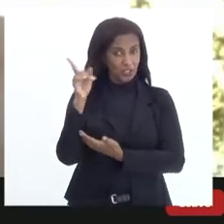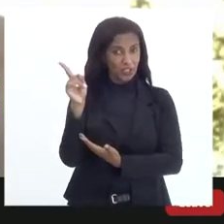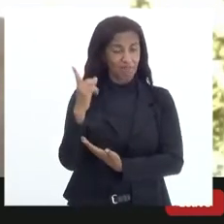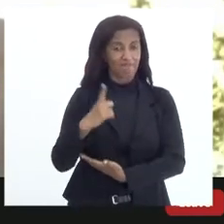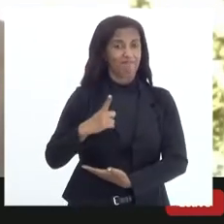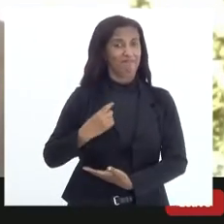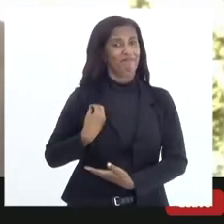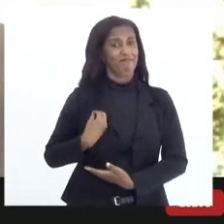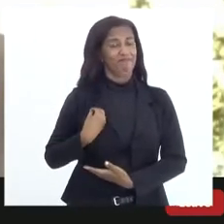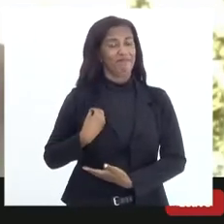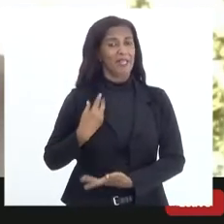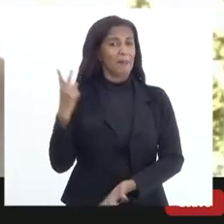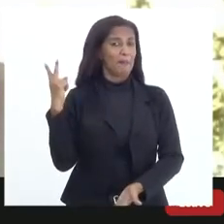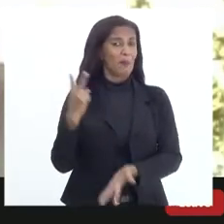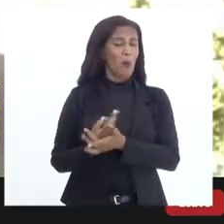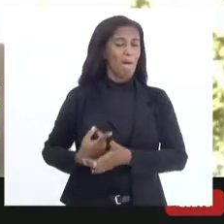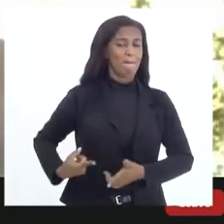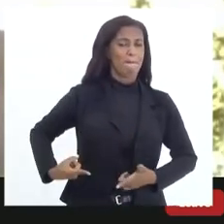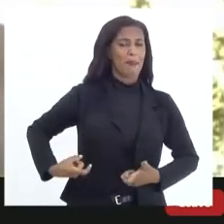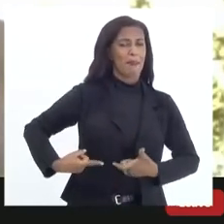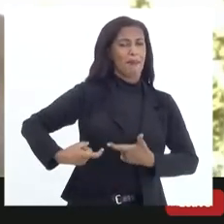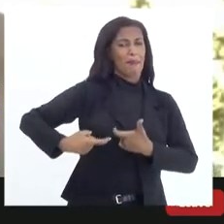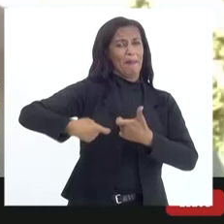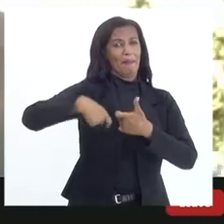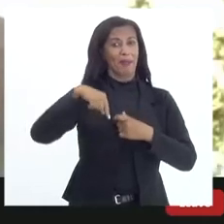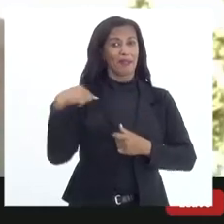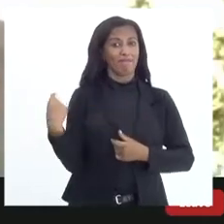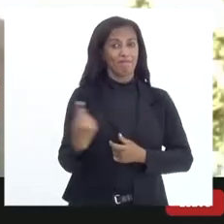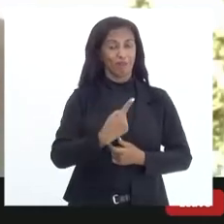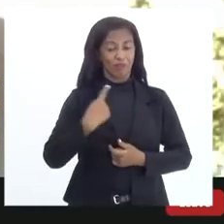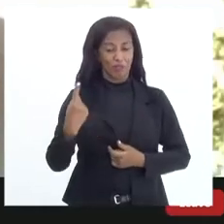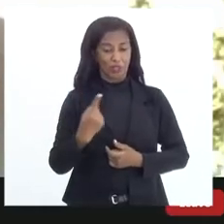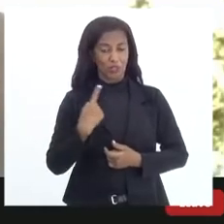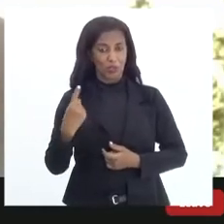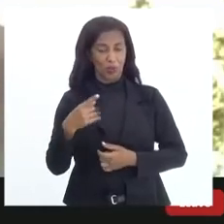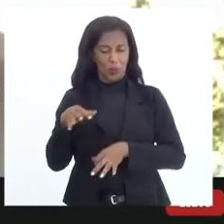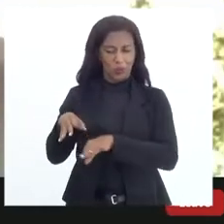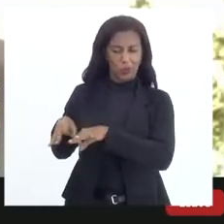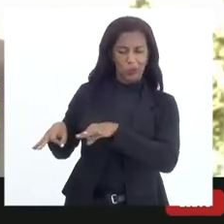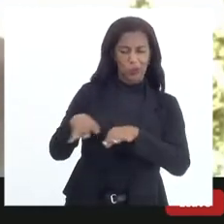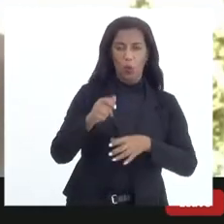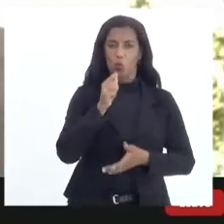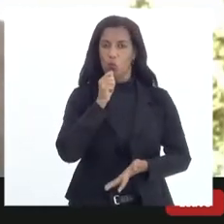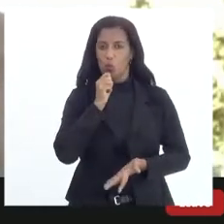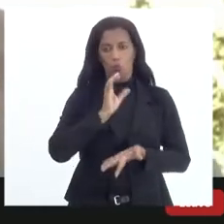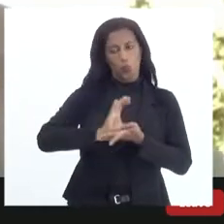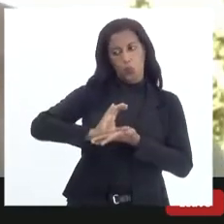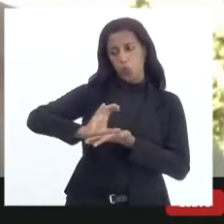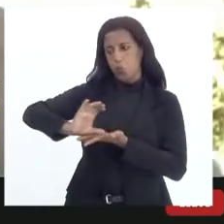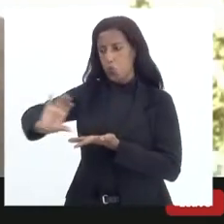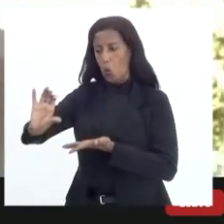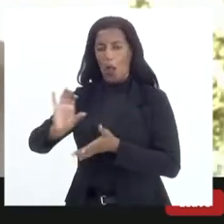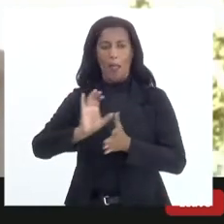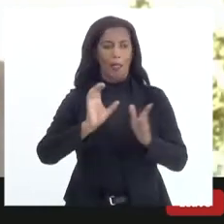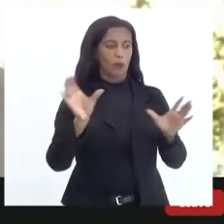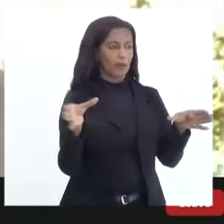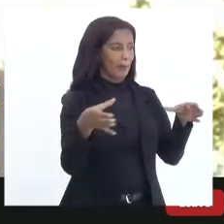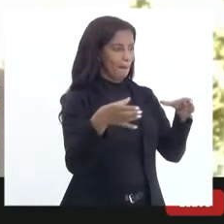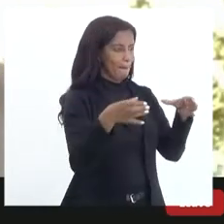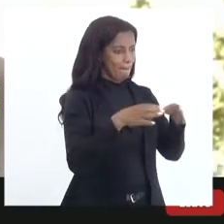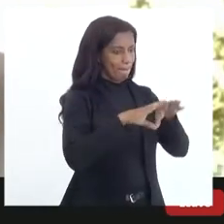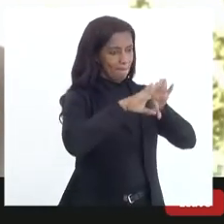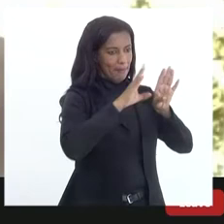há uma guerra em que as nossas ferramentas, já que nós não temos recursos, não temos bancadas evangélicas